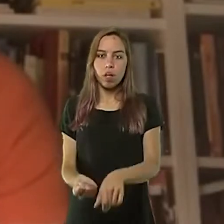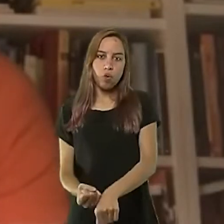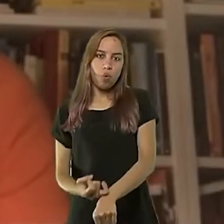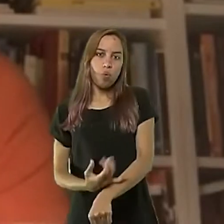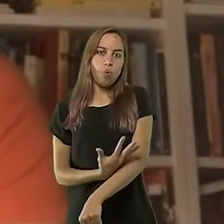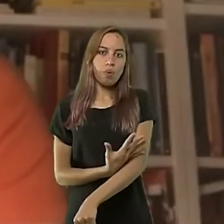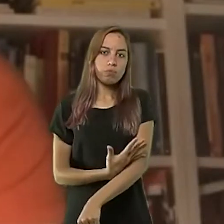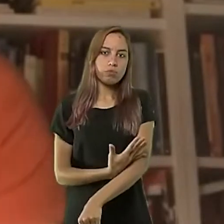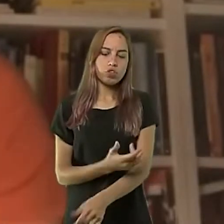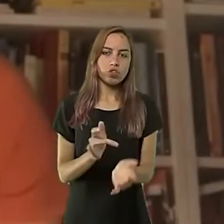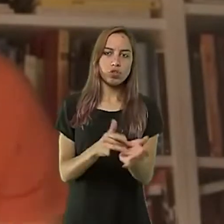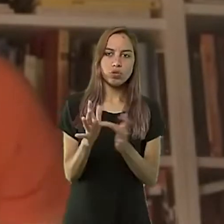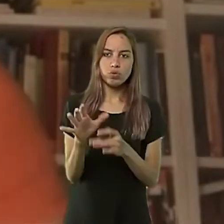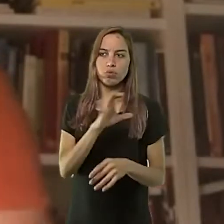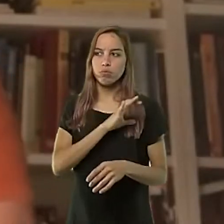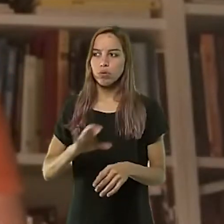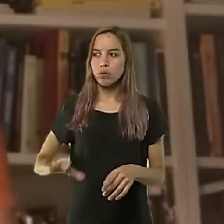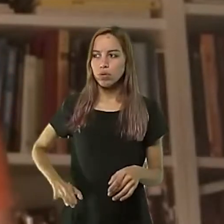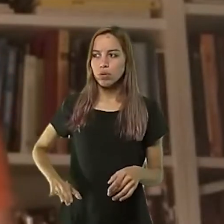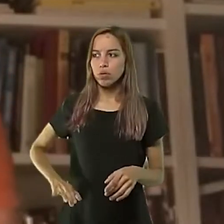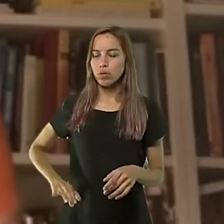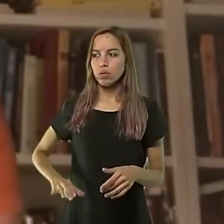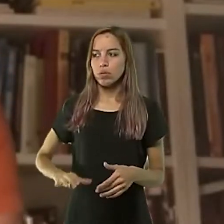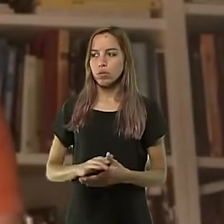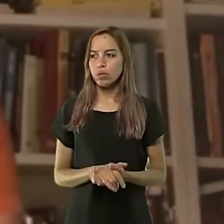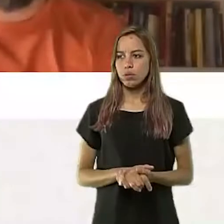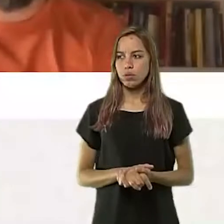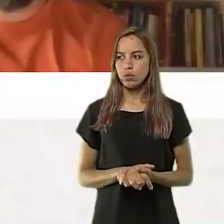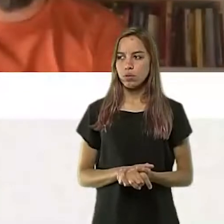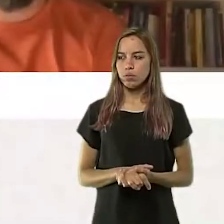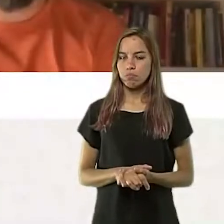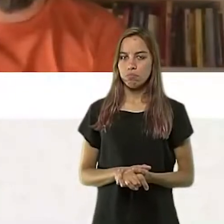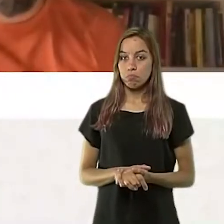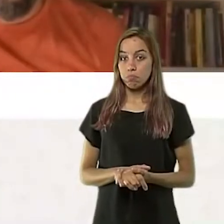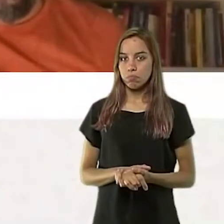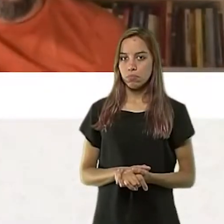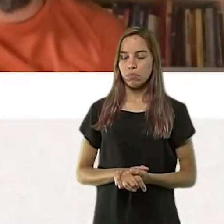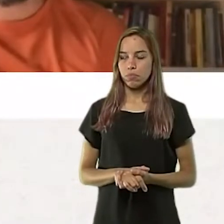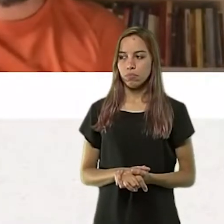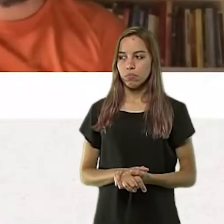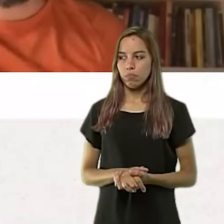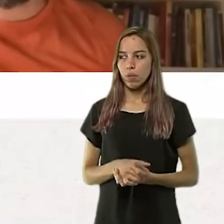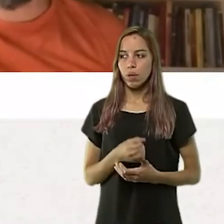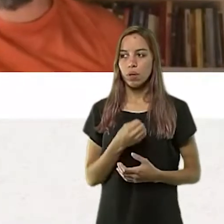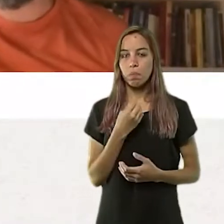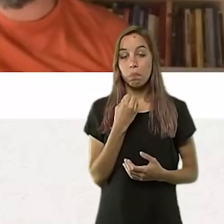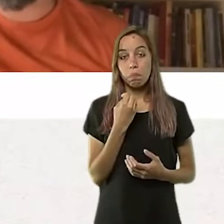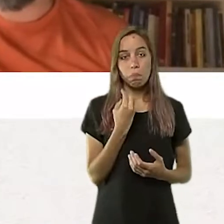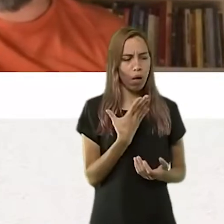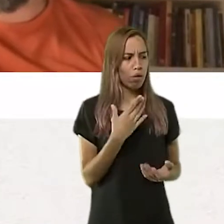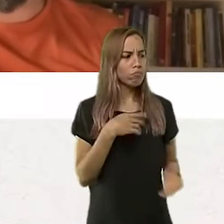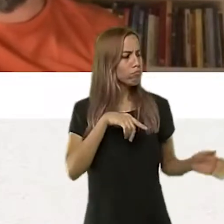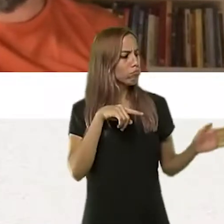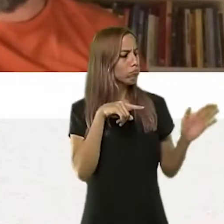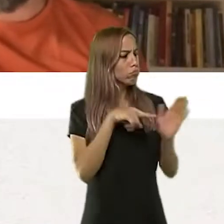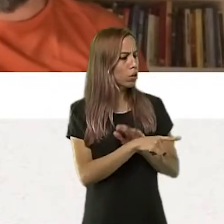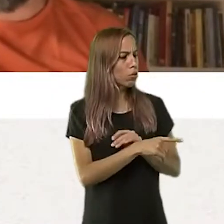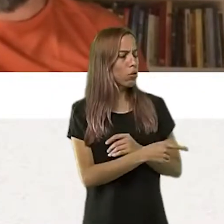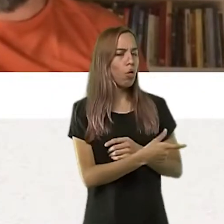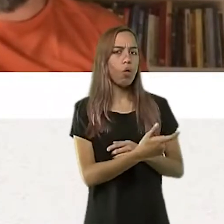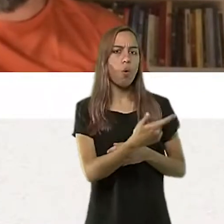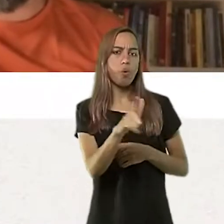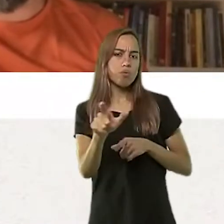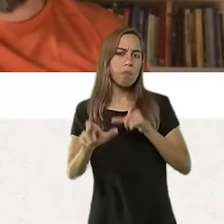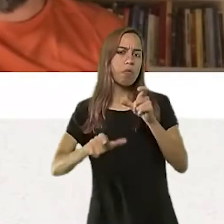Jesus Cristo bebia cerveja. Nossa, bem, eu vou fazer a pergunta que todo mundo deve se fazer, mas como